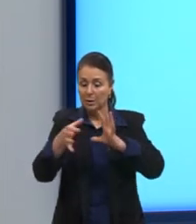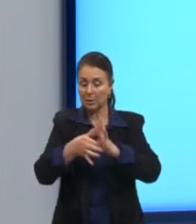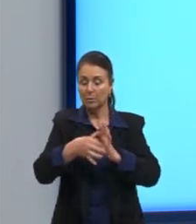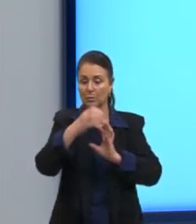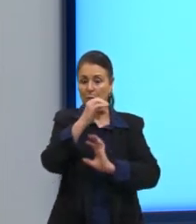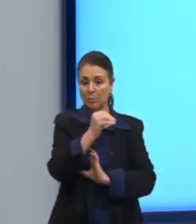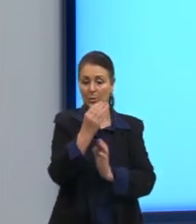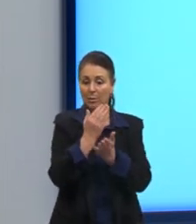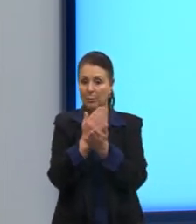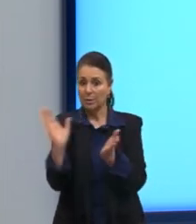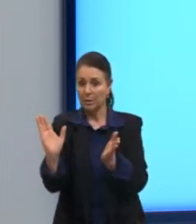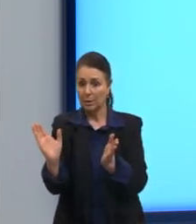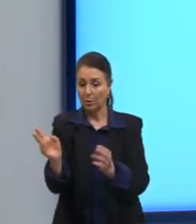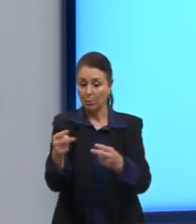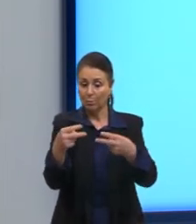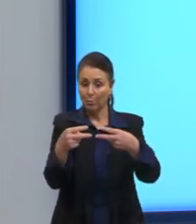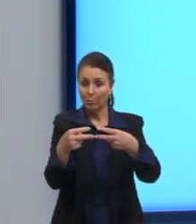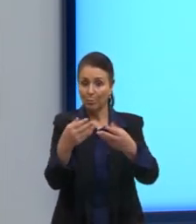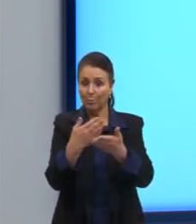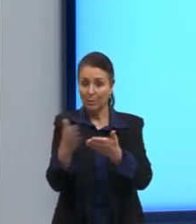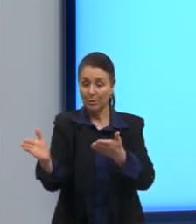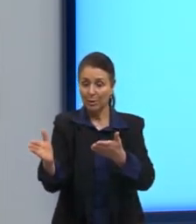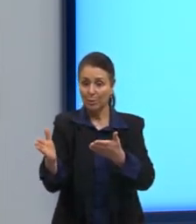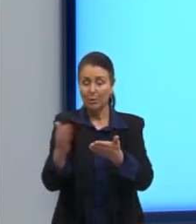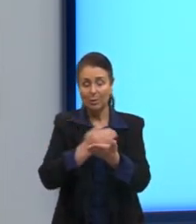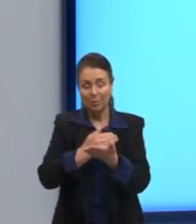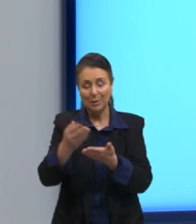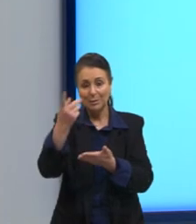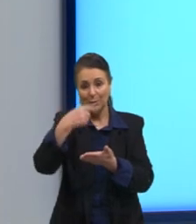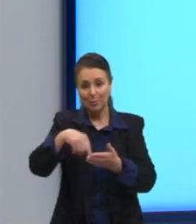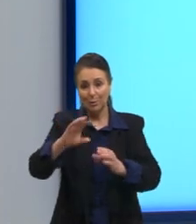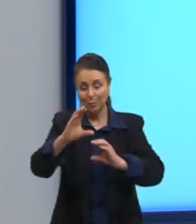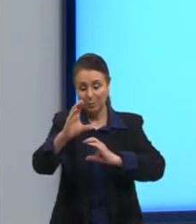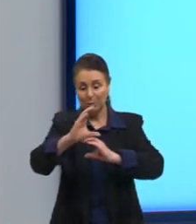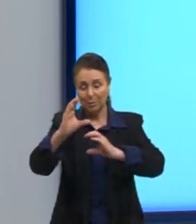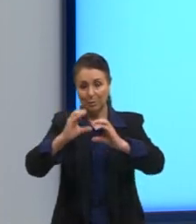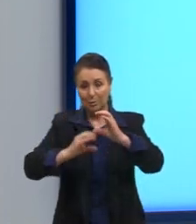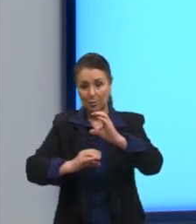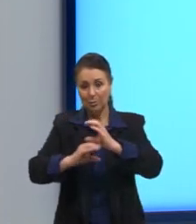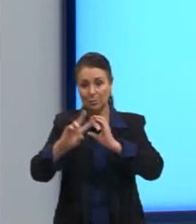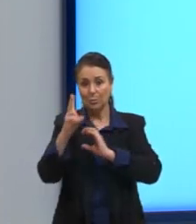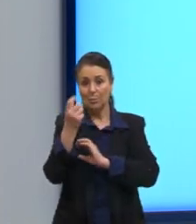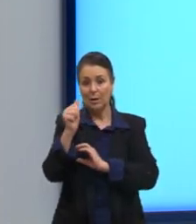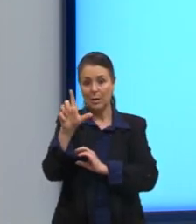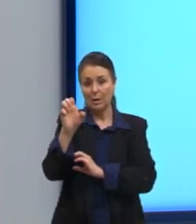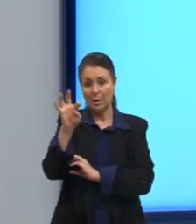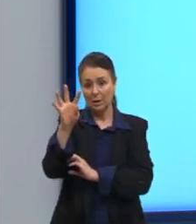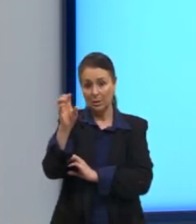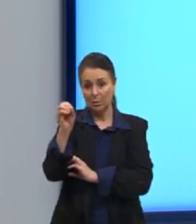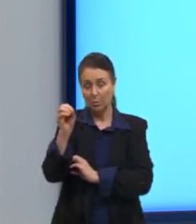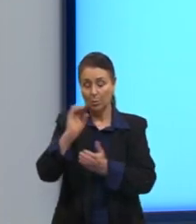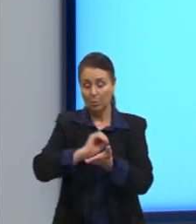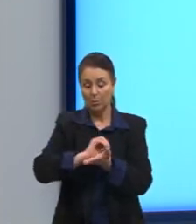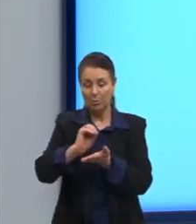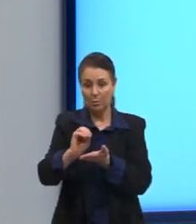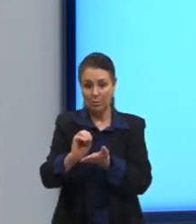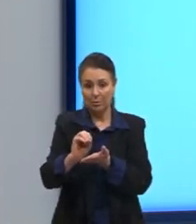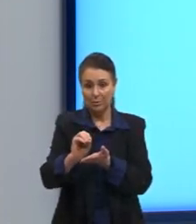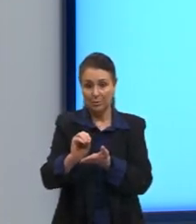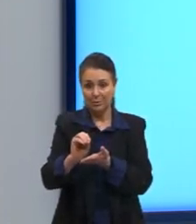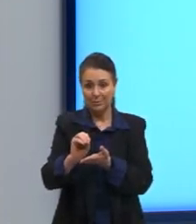perderam a dupla e formar um composto aqui um alerta orgânico né por isso que